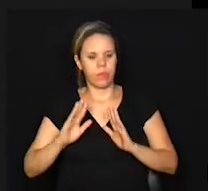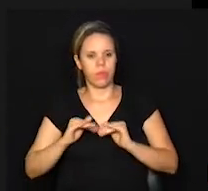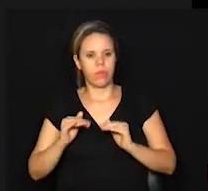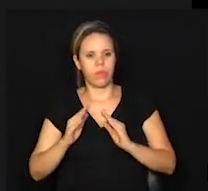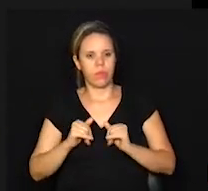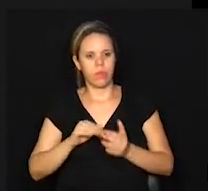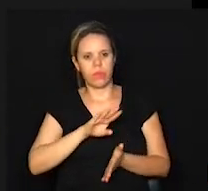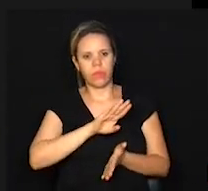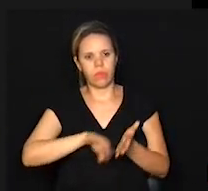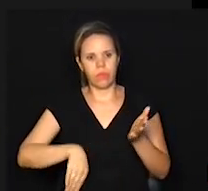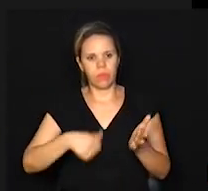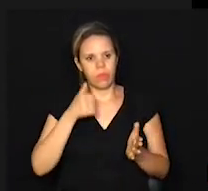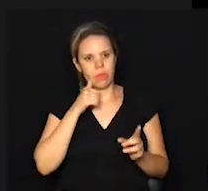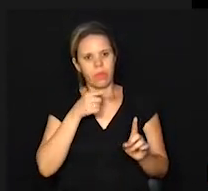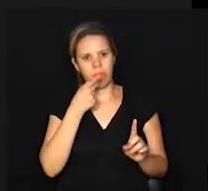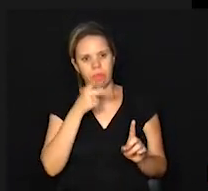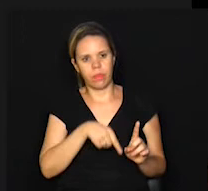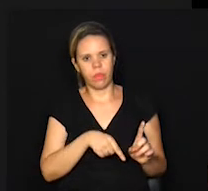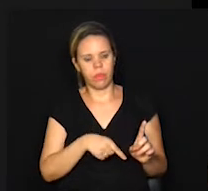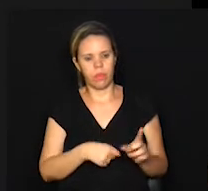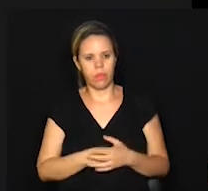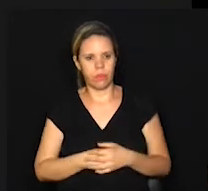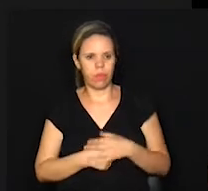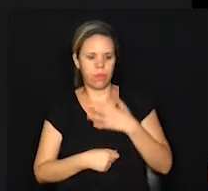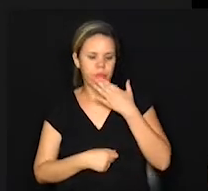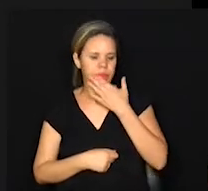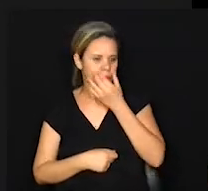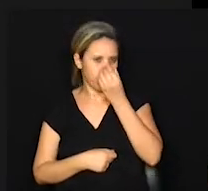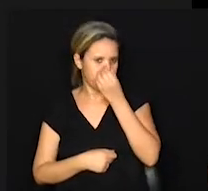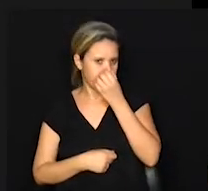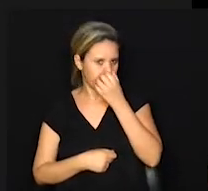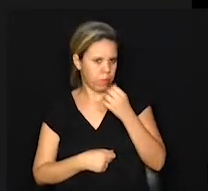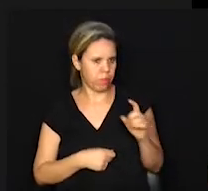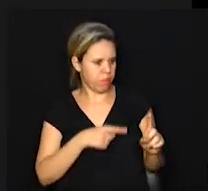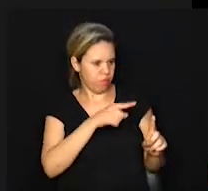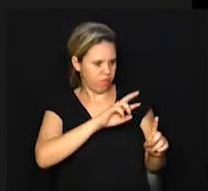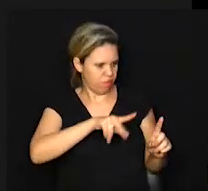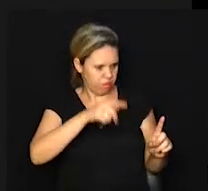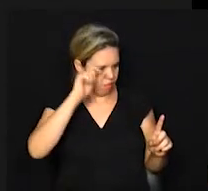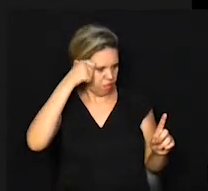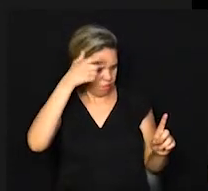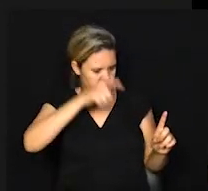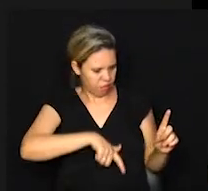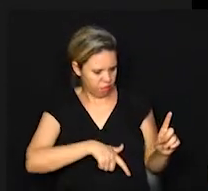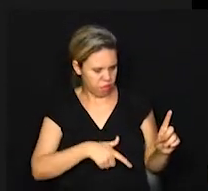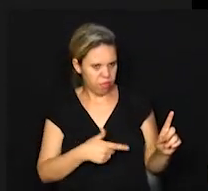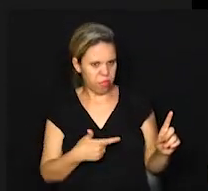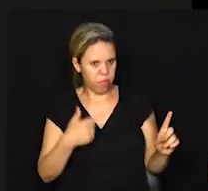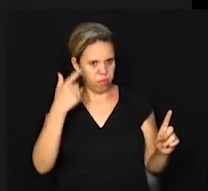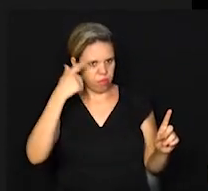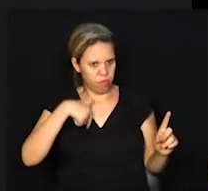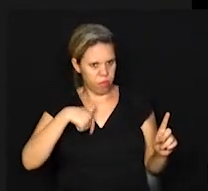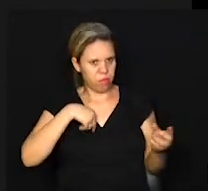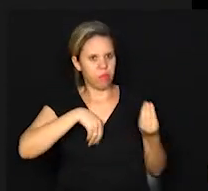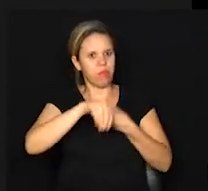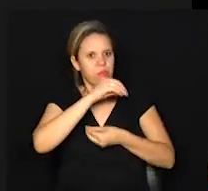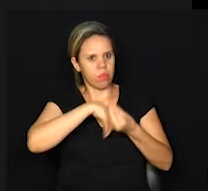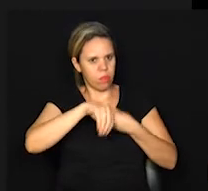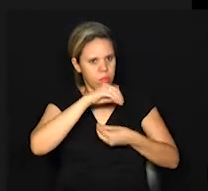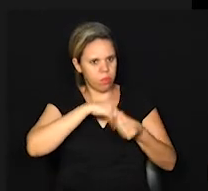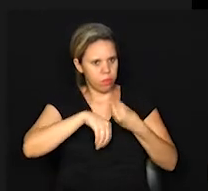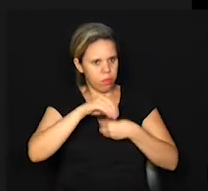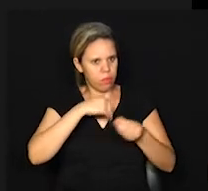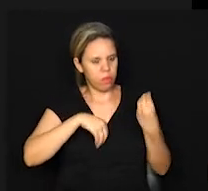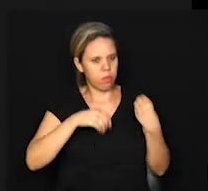retirar o que ela tinha falado, né? E ela falou, você nem é preta. Eu sou mestiça. Eu sou filha